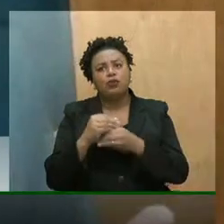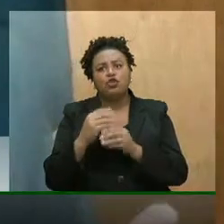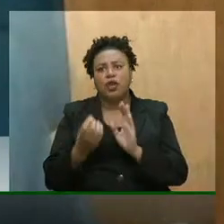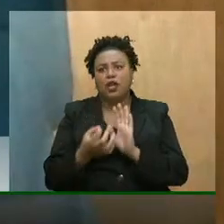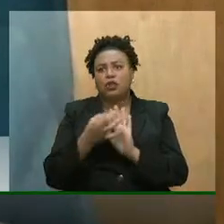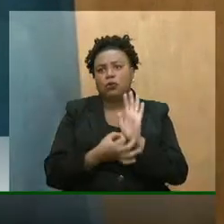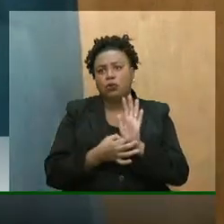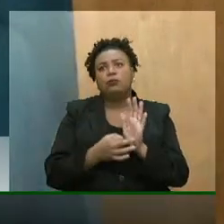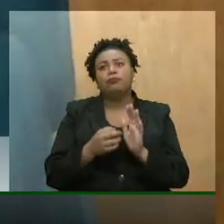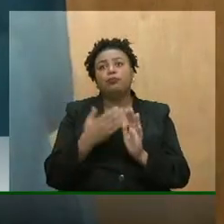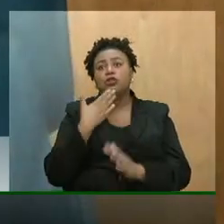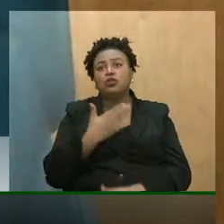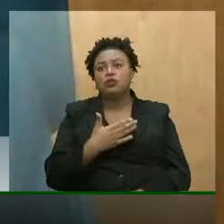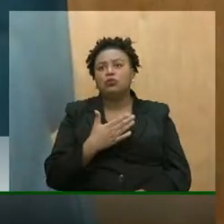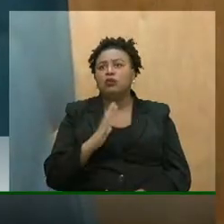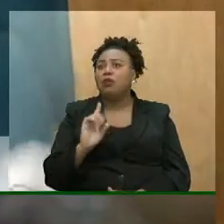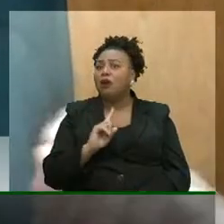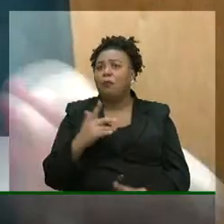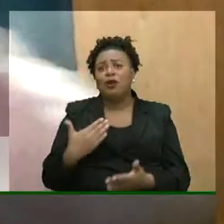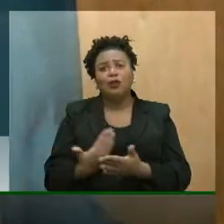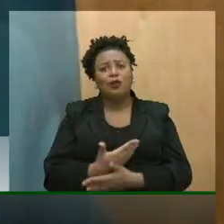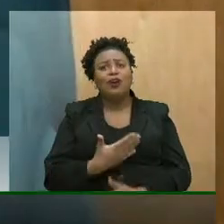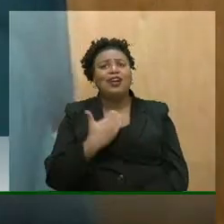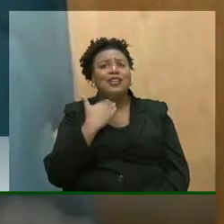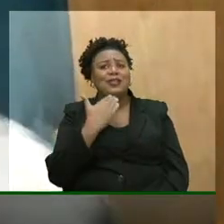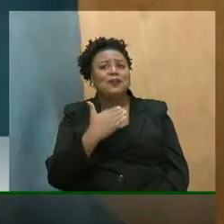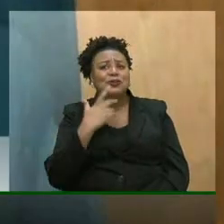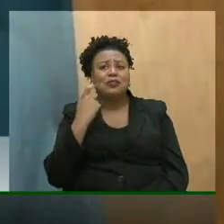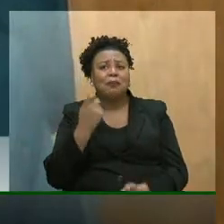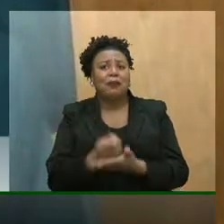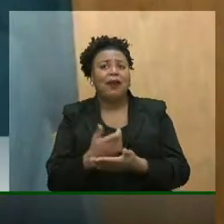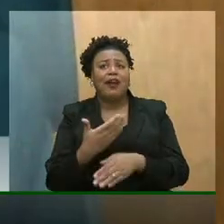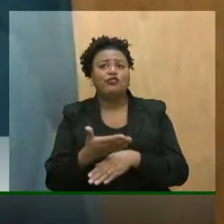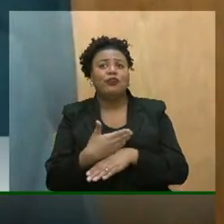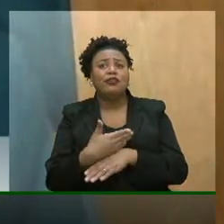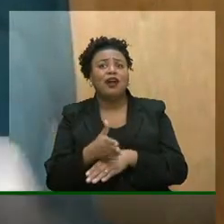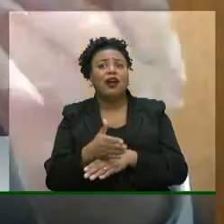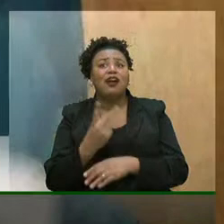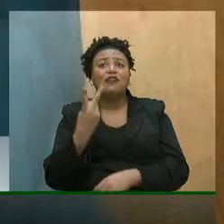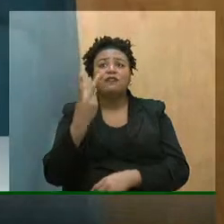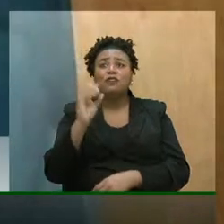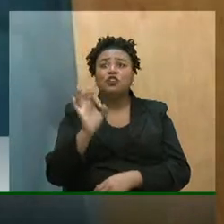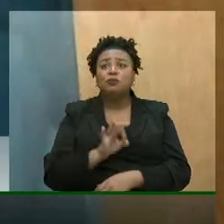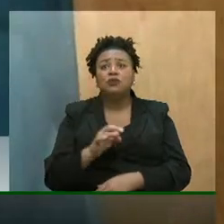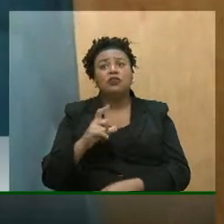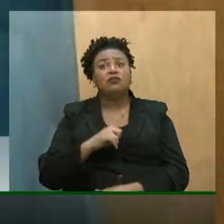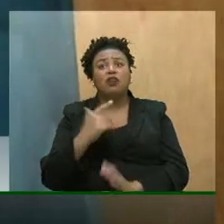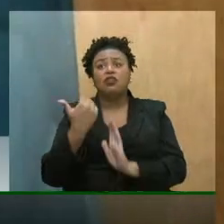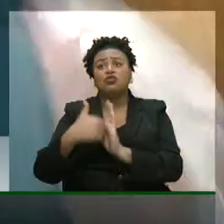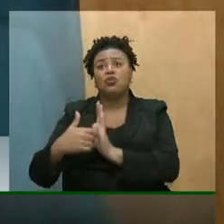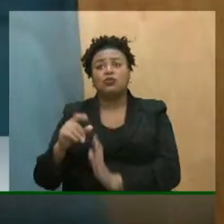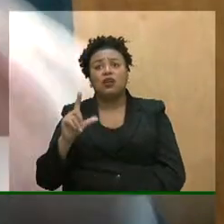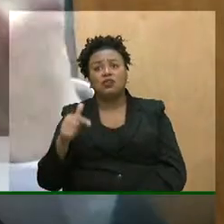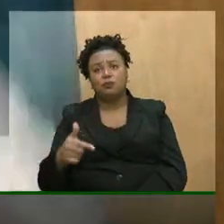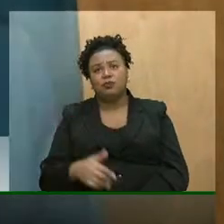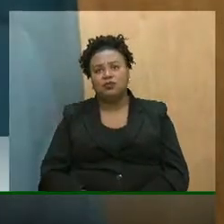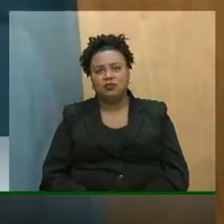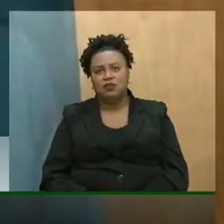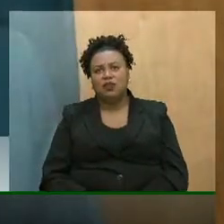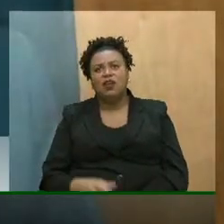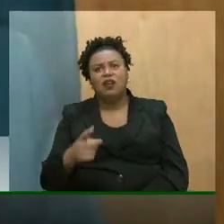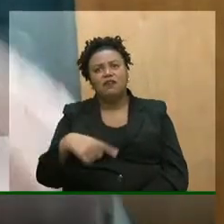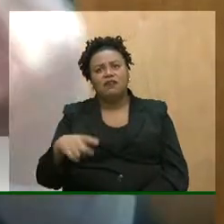nossos pedidos. E não mandou. Não adianta pagar, adiantar 20%. Eles vão ter que pagar. E essa vistoria é outra